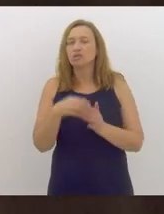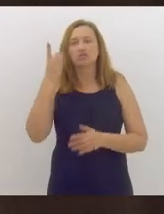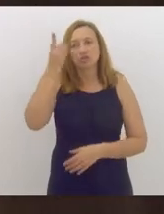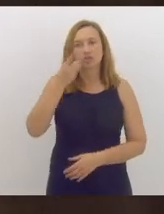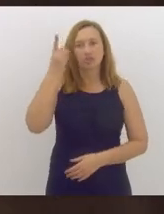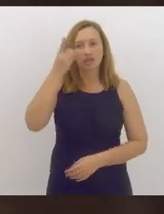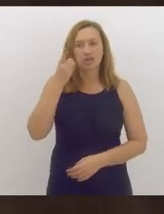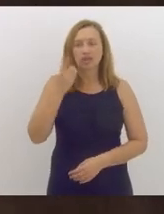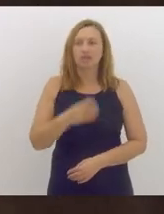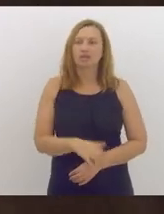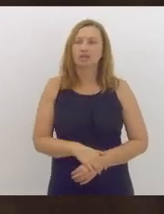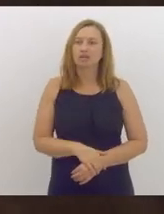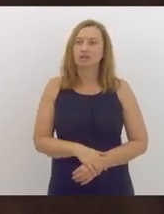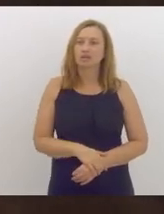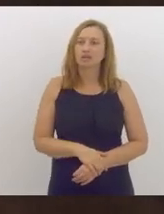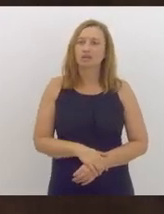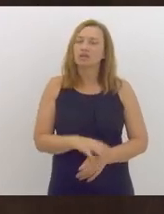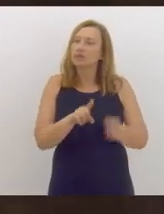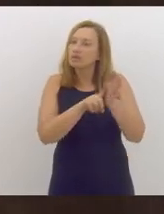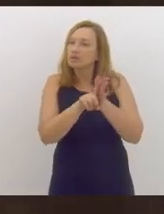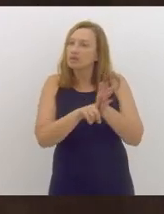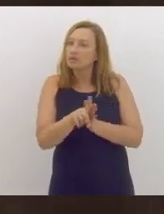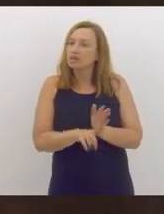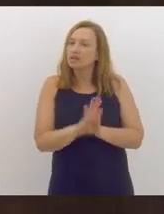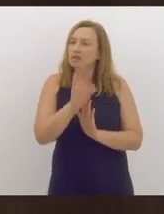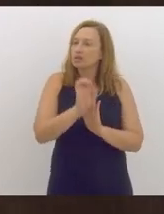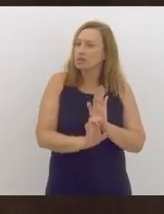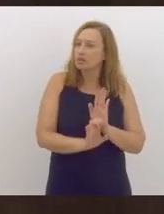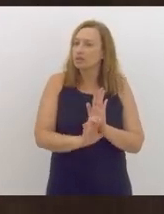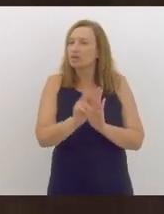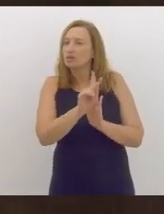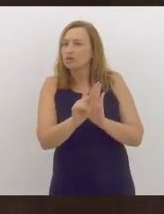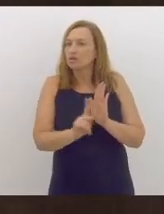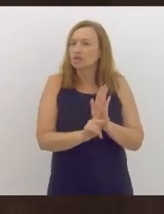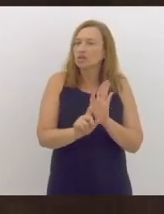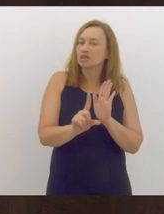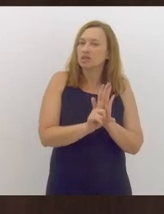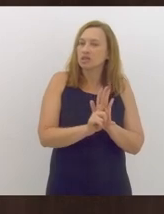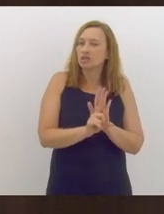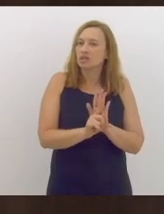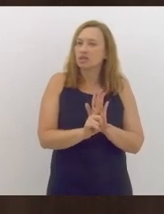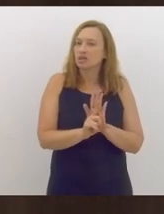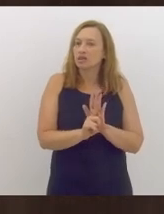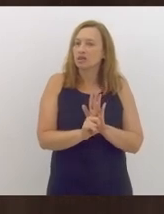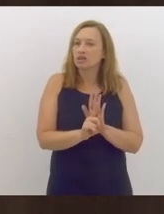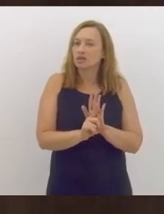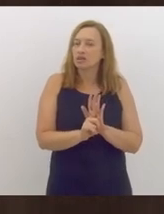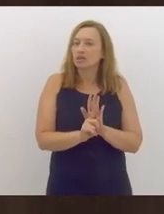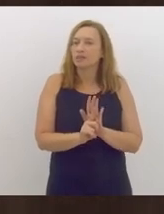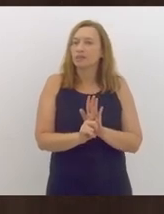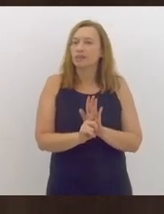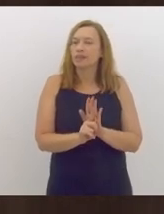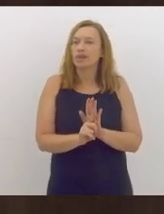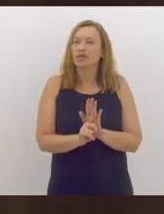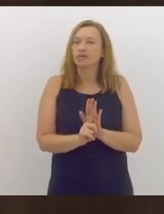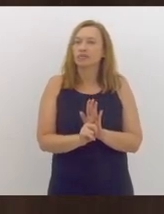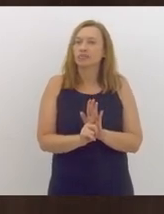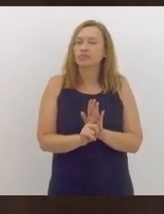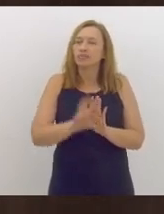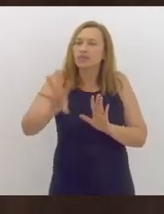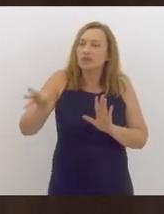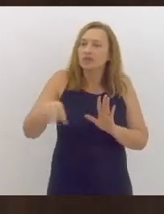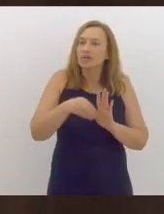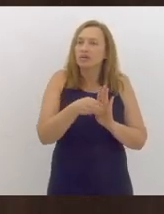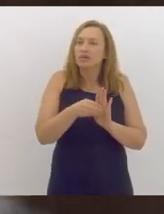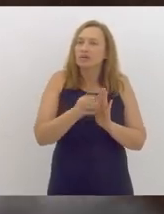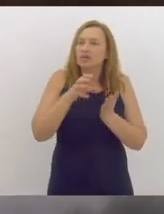deputadas. Trata-se da análise das emendas ao projeto de lei que estabelece parâmetros para a implementação